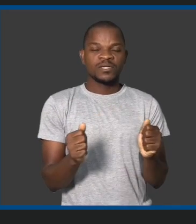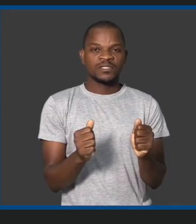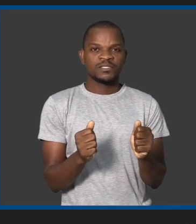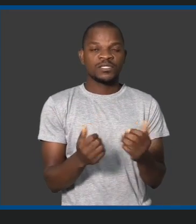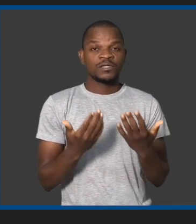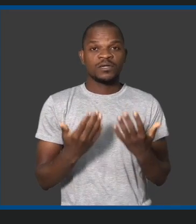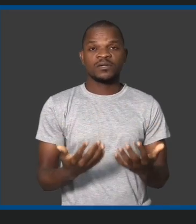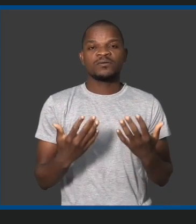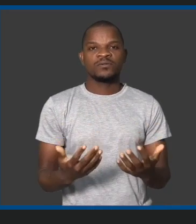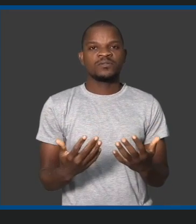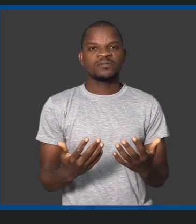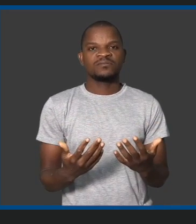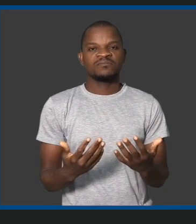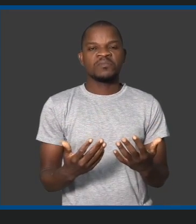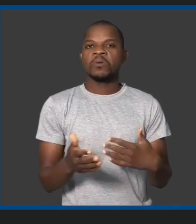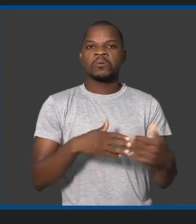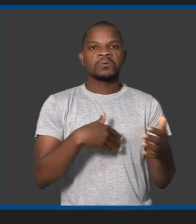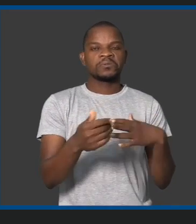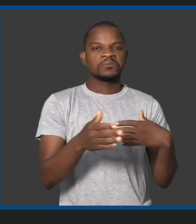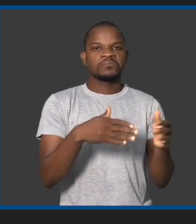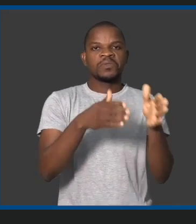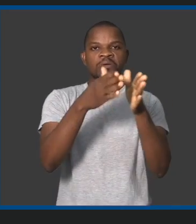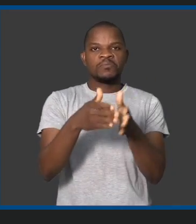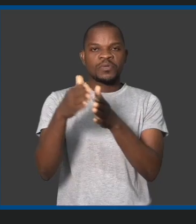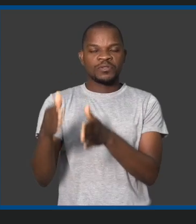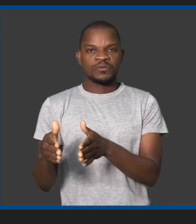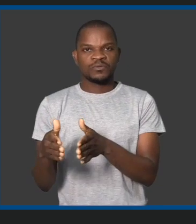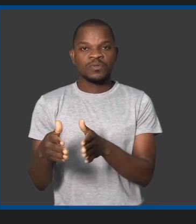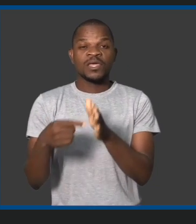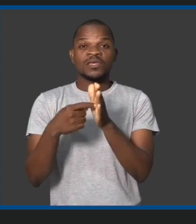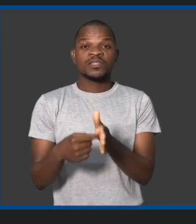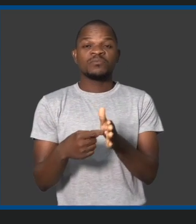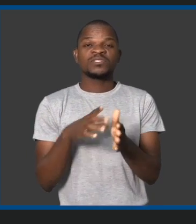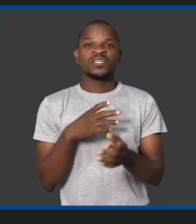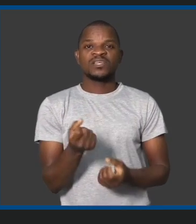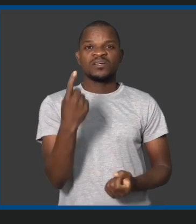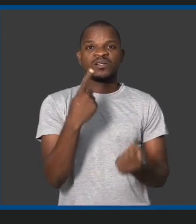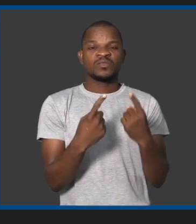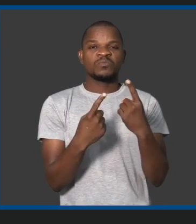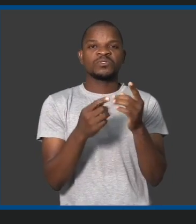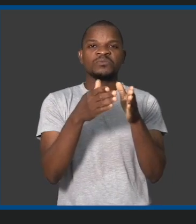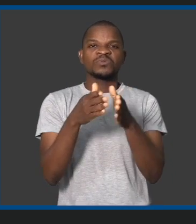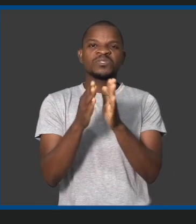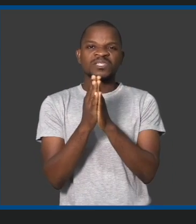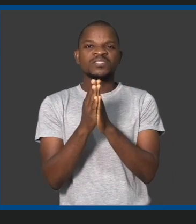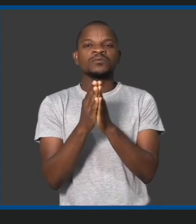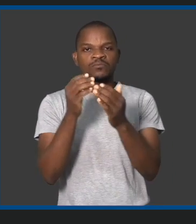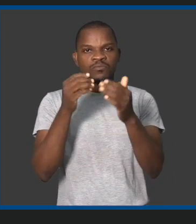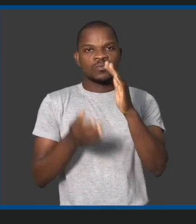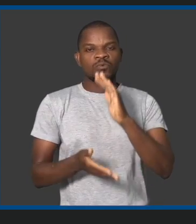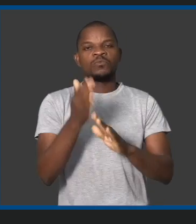Agora, neste momento, aí, cada qual, por exemplo, esse tipo de outras igrejas, aí, tem cabeça, só vive,